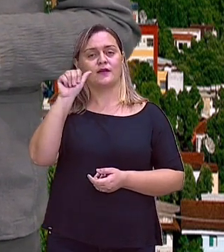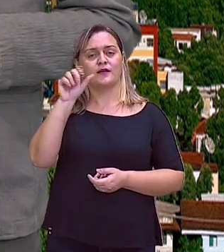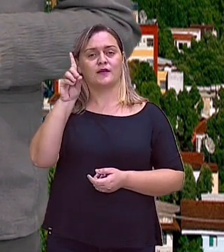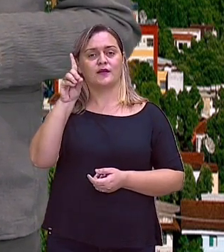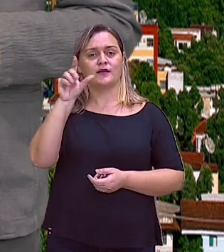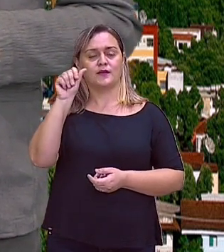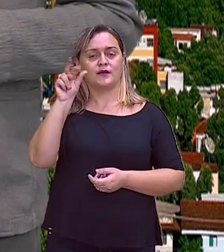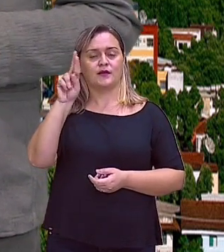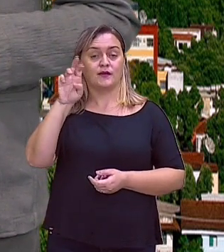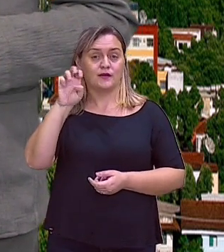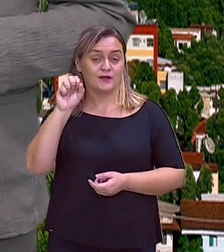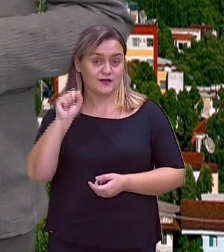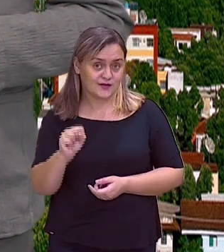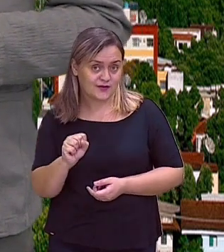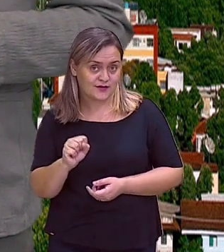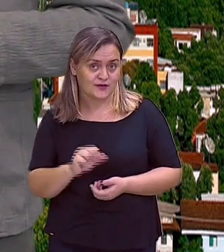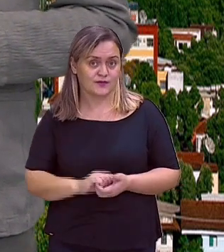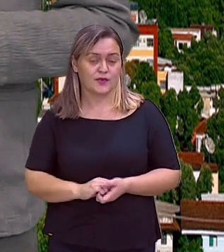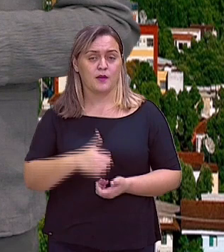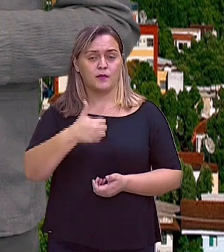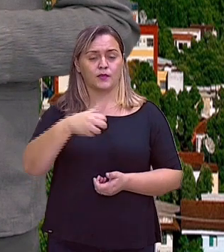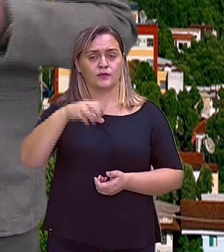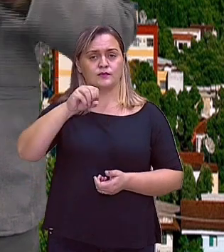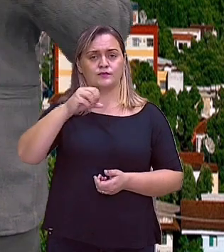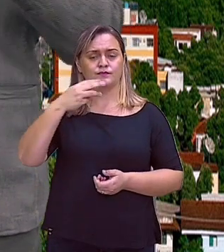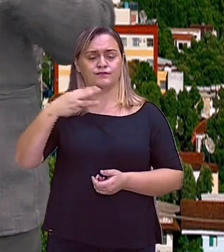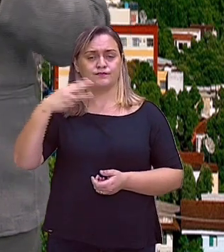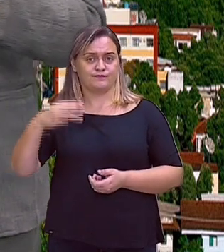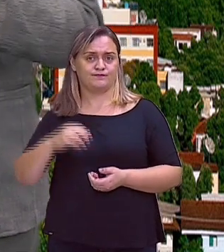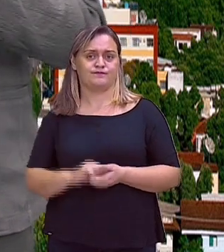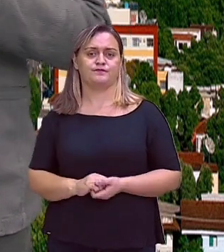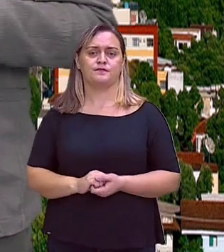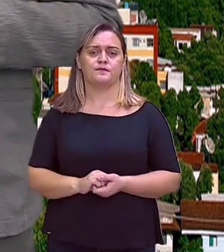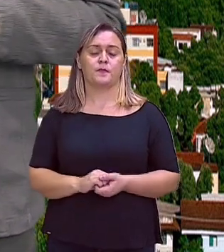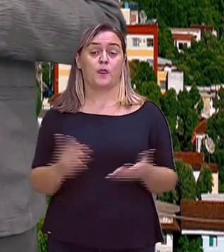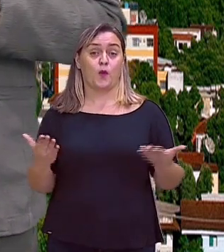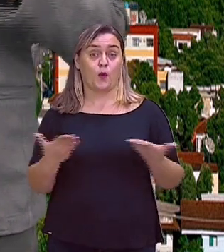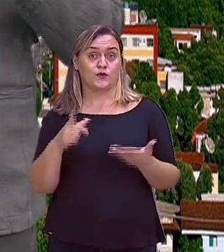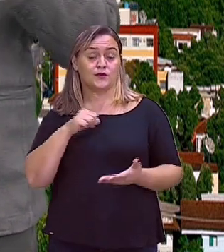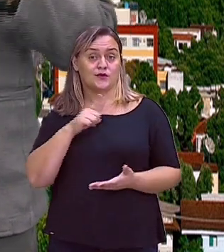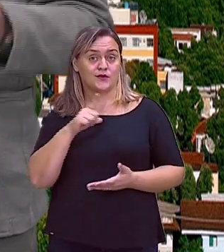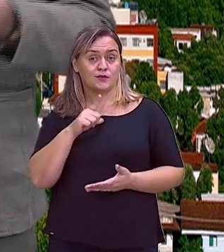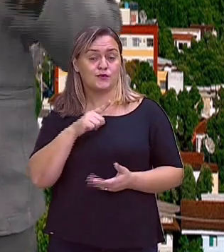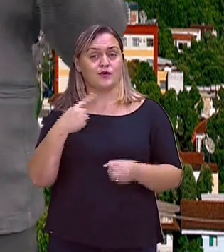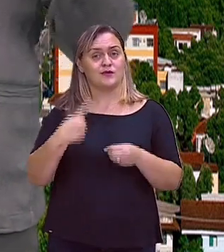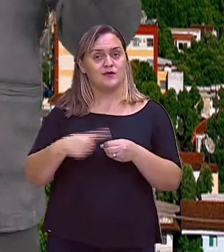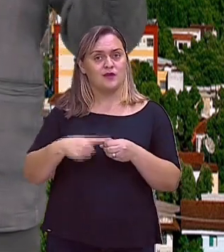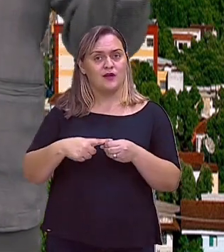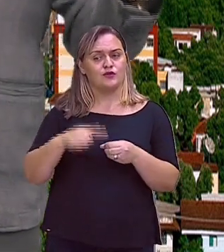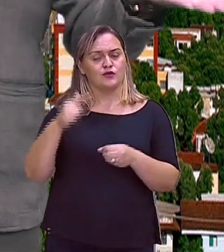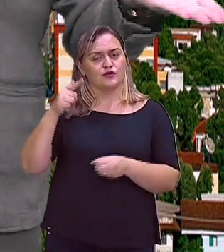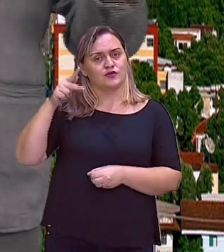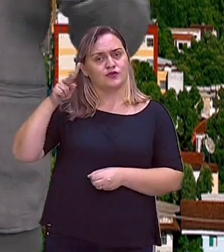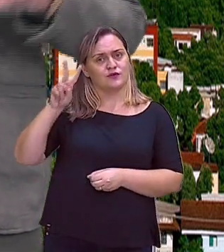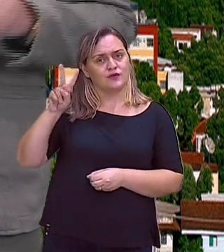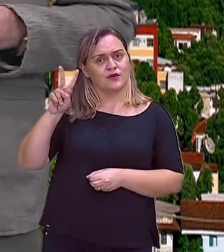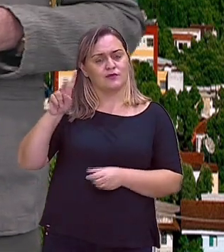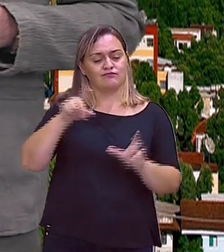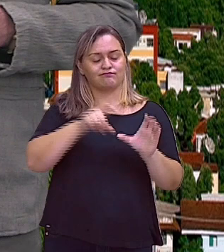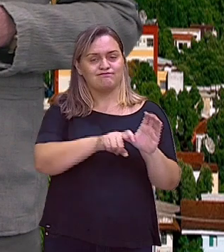1933 por isso ou esse temos a cidade de Governador Valadares em uma se pada